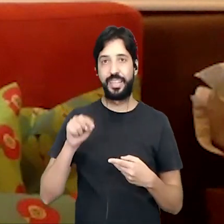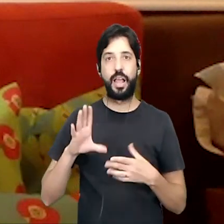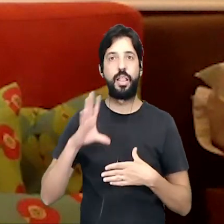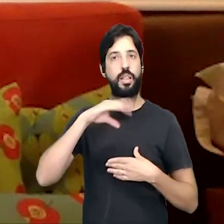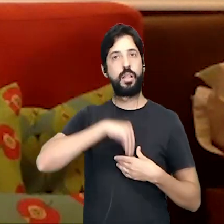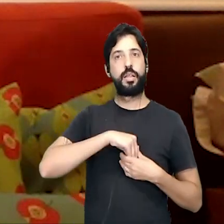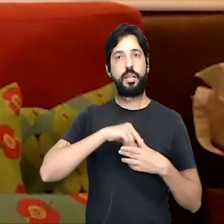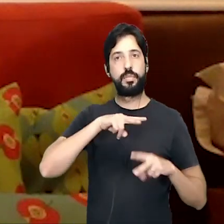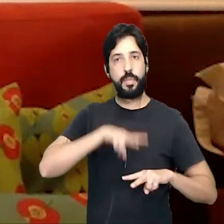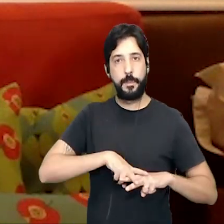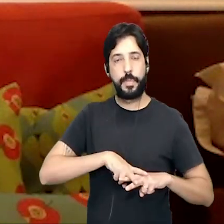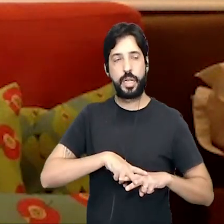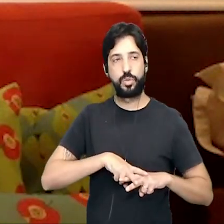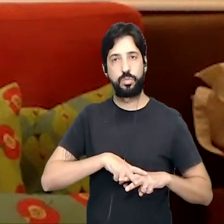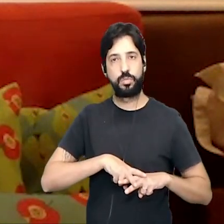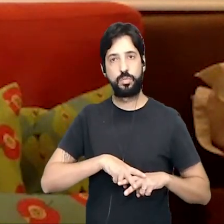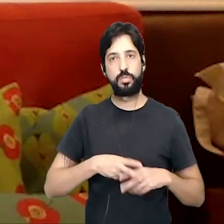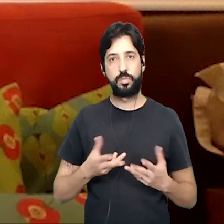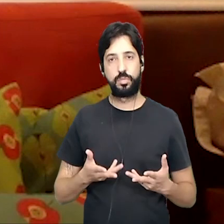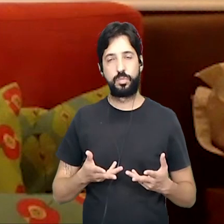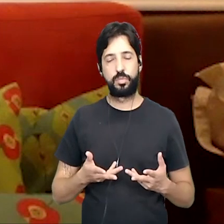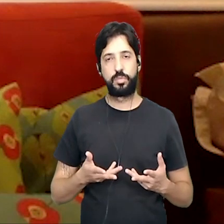condição, né? Você falava, né, Ailton?